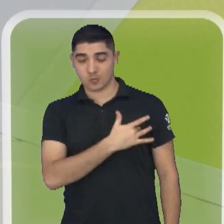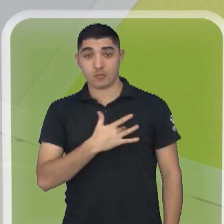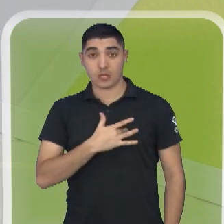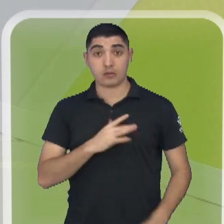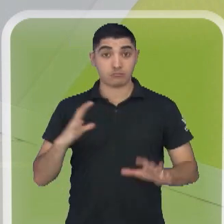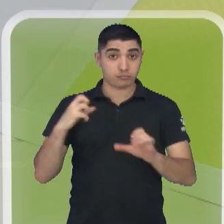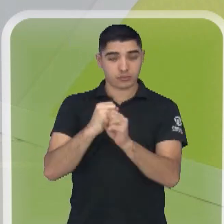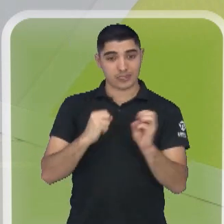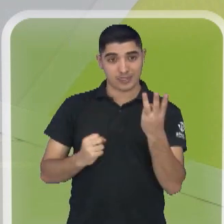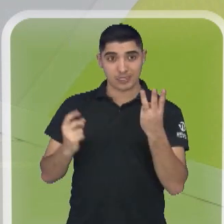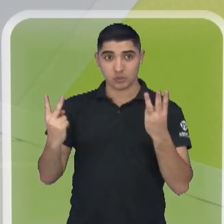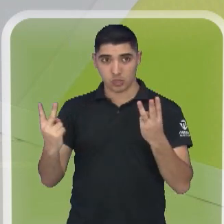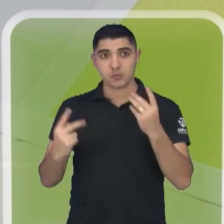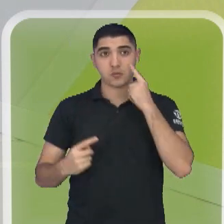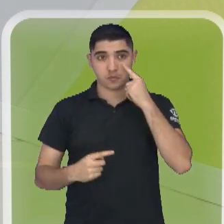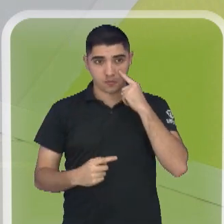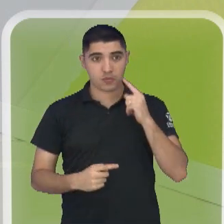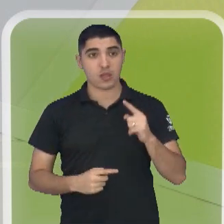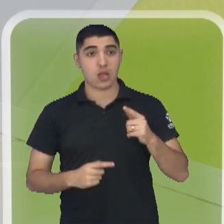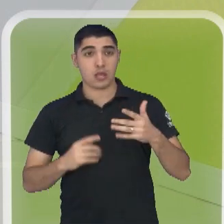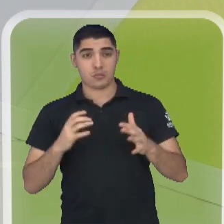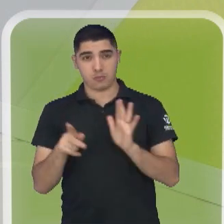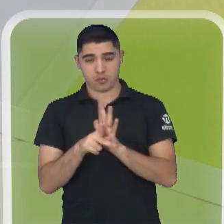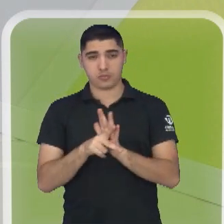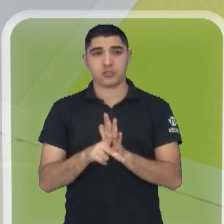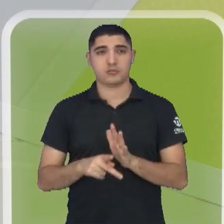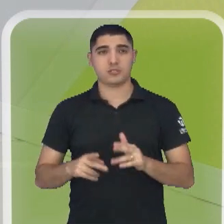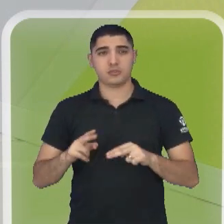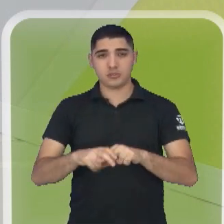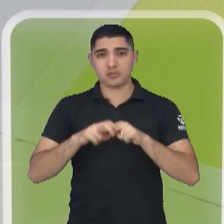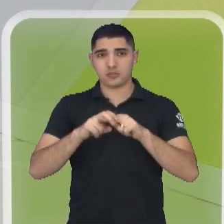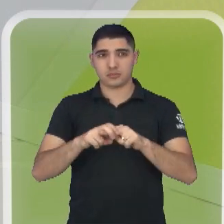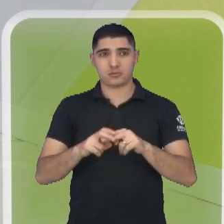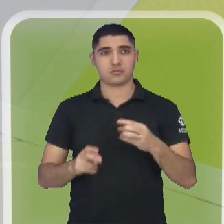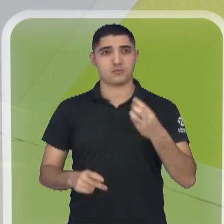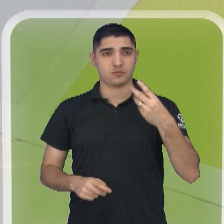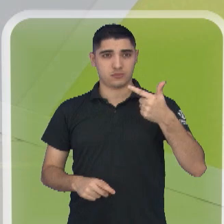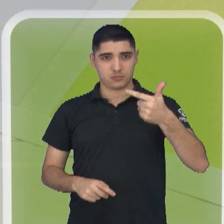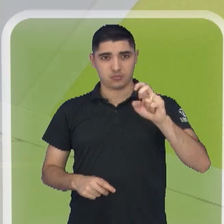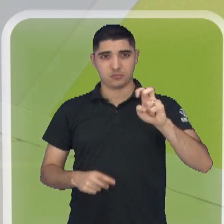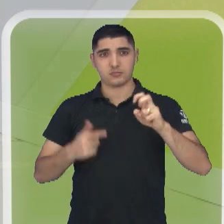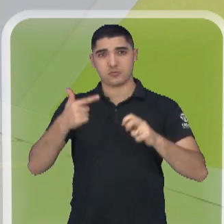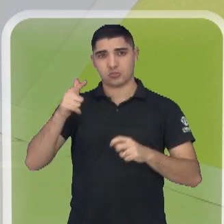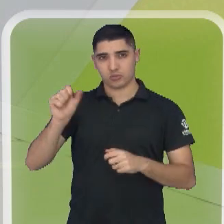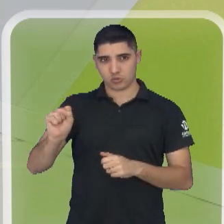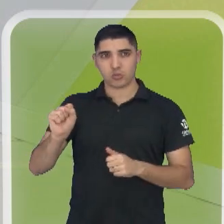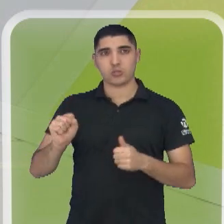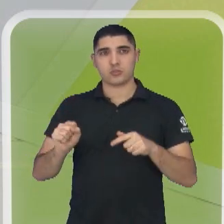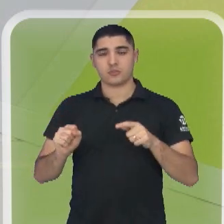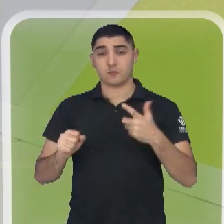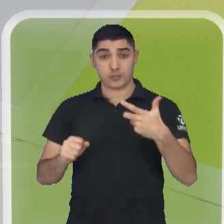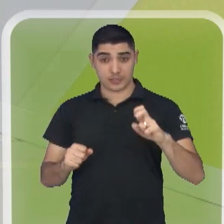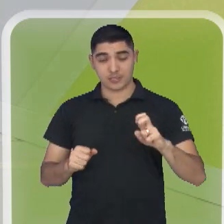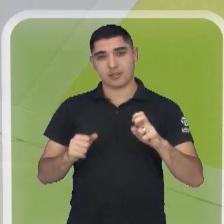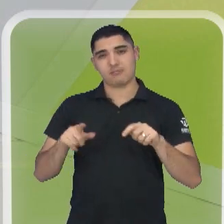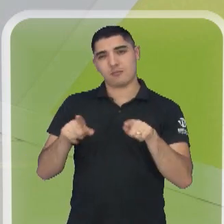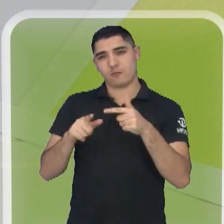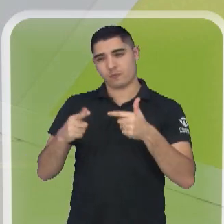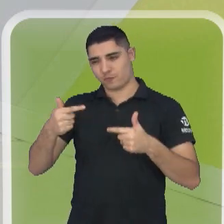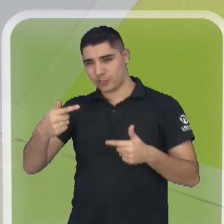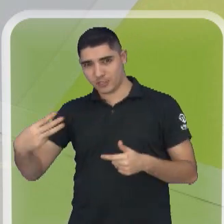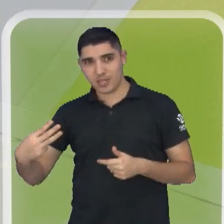3-2, olha só as parciais: 19-25, 25-22, 28-30, 25-23, aí o último